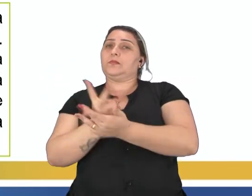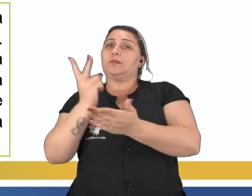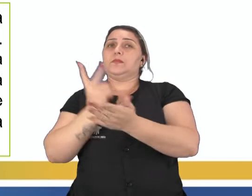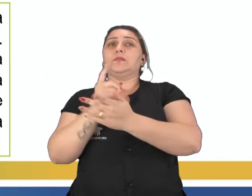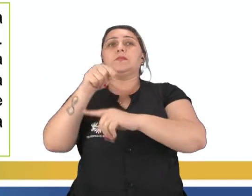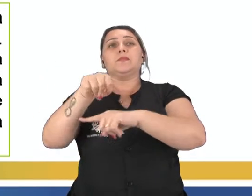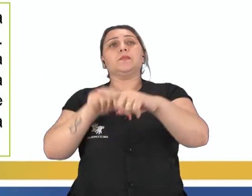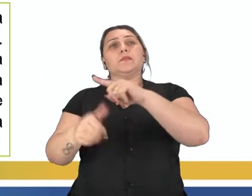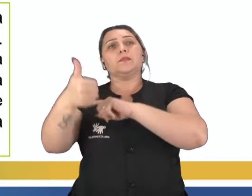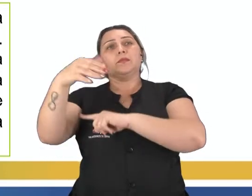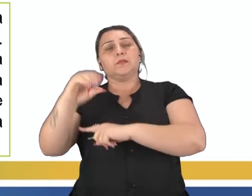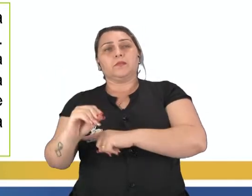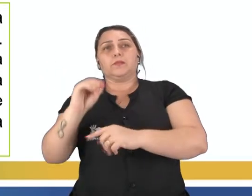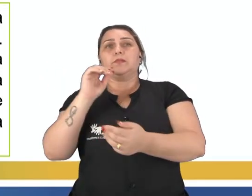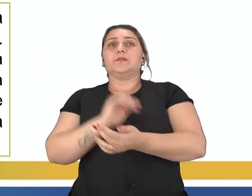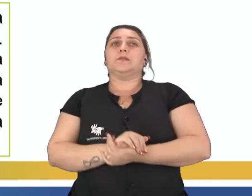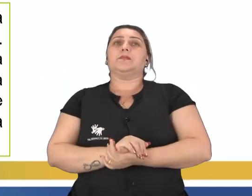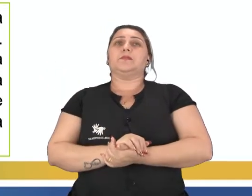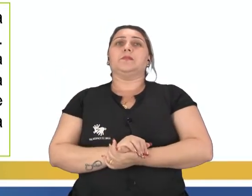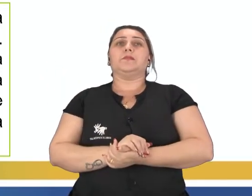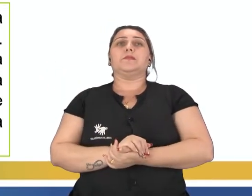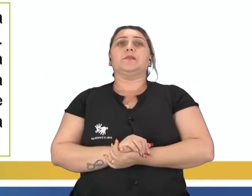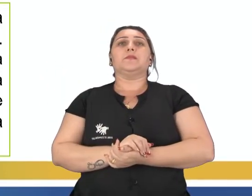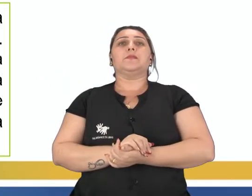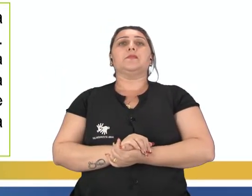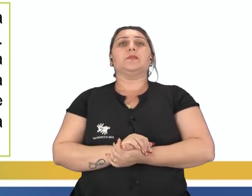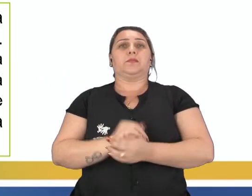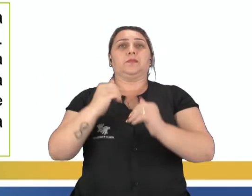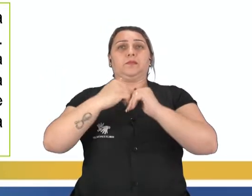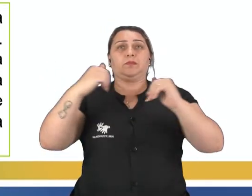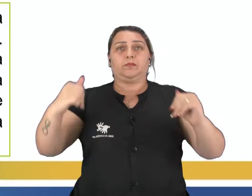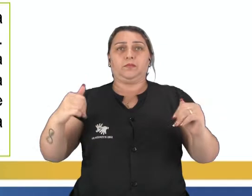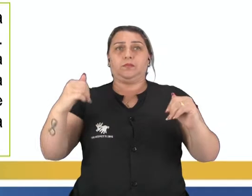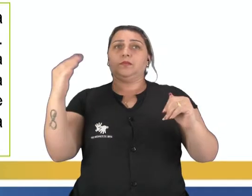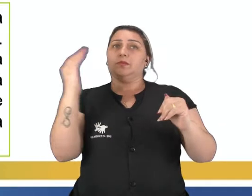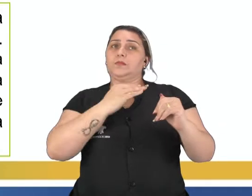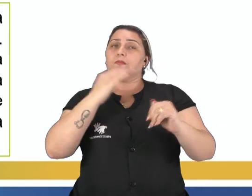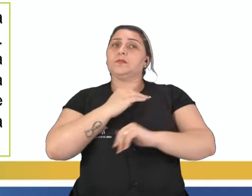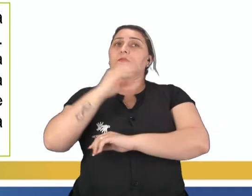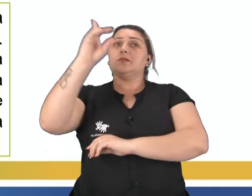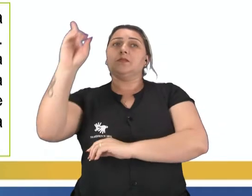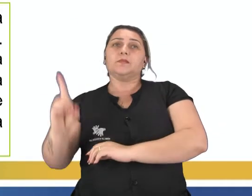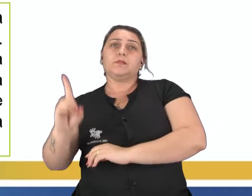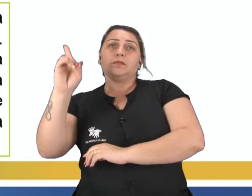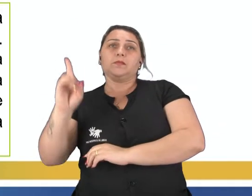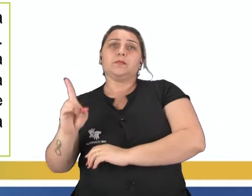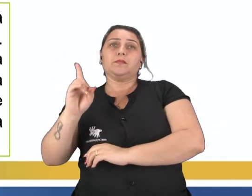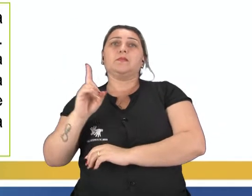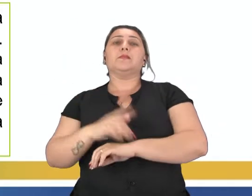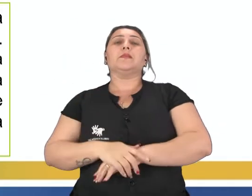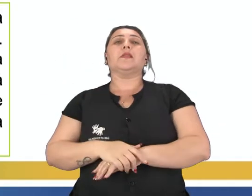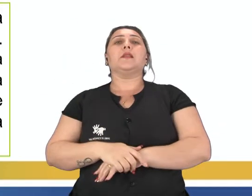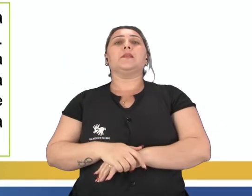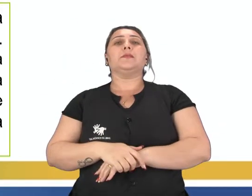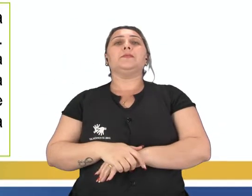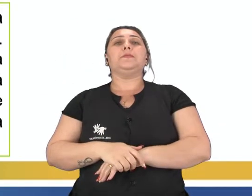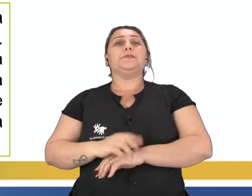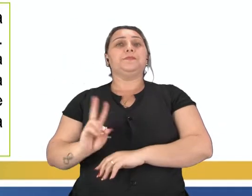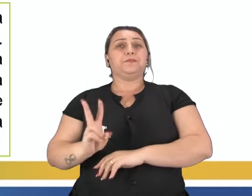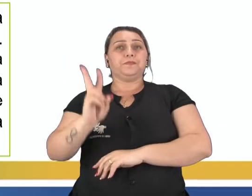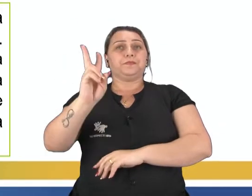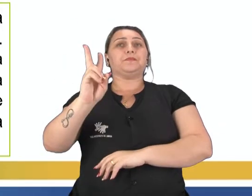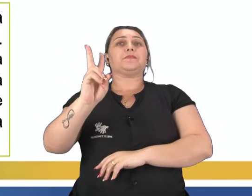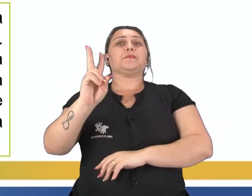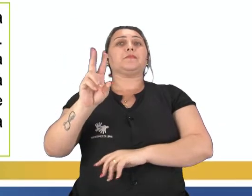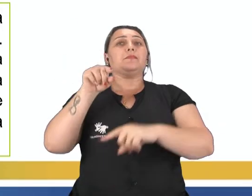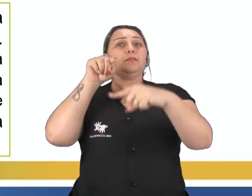divisão por 10. À medida que o algarismo é deslocado para a ordem imediatamente à direita daquela em que está, seu